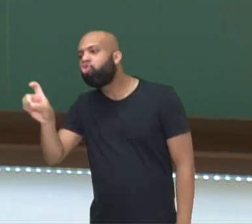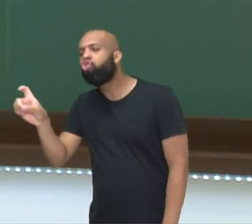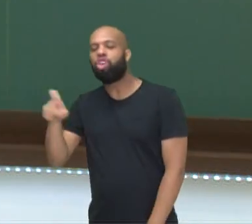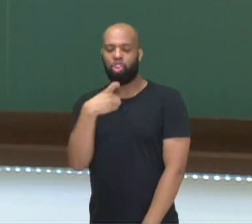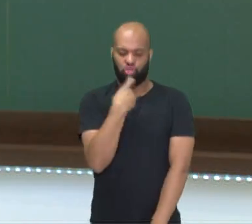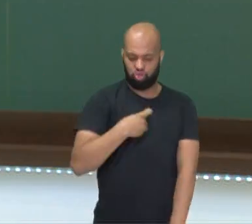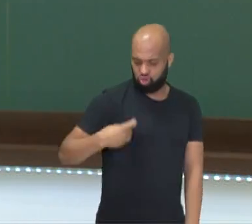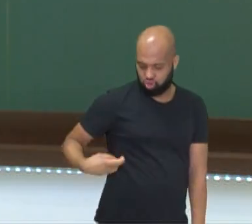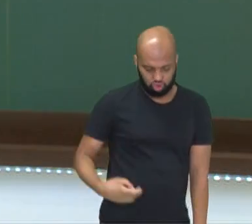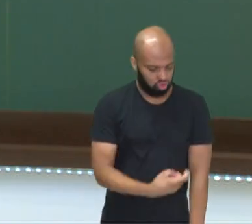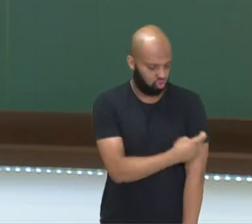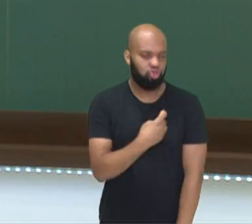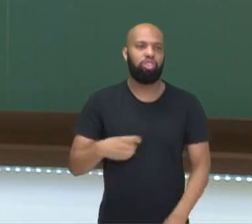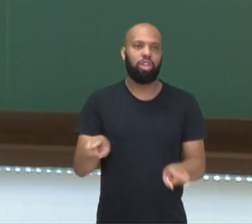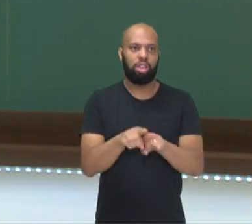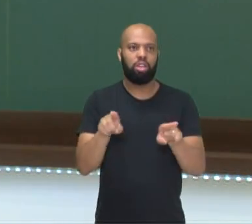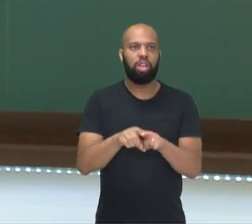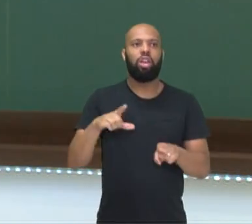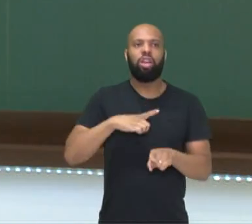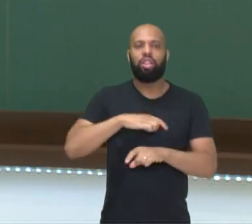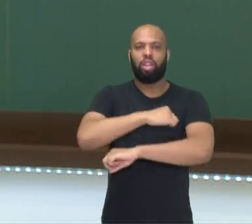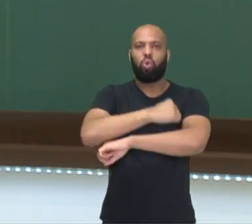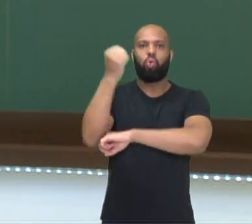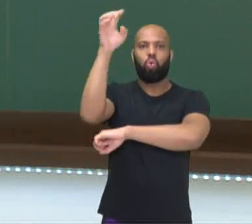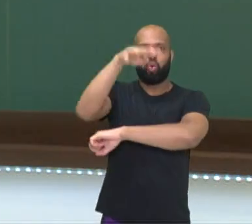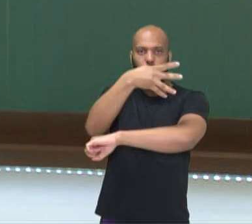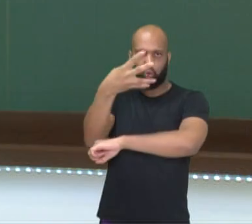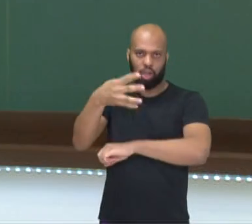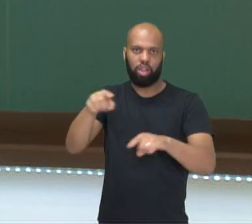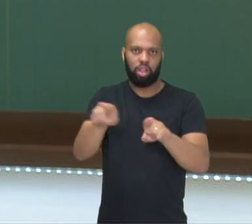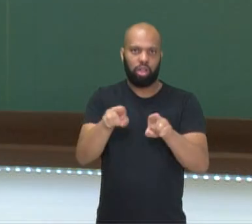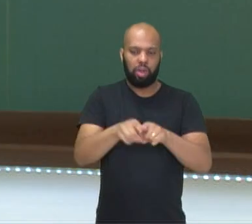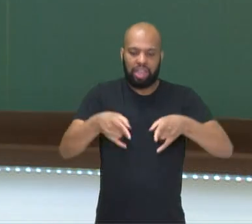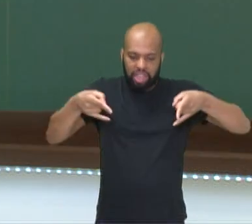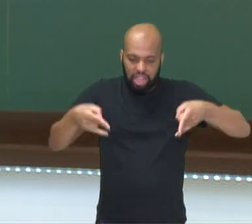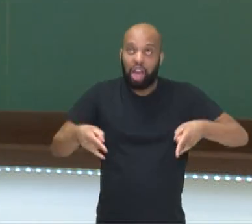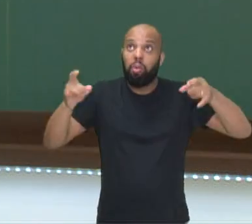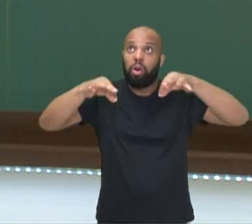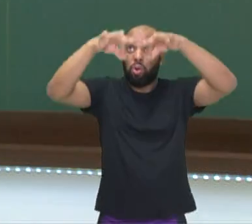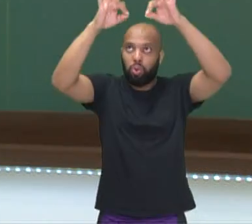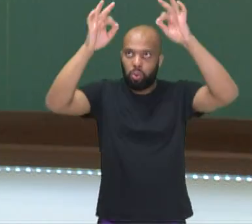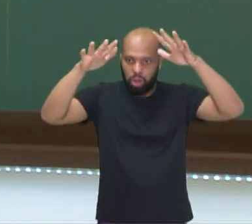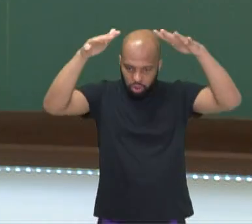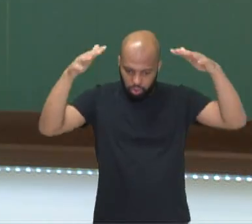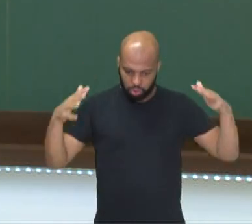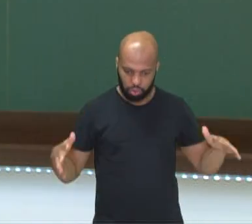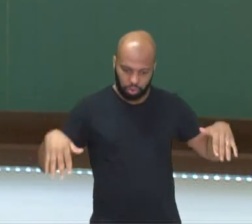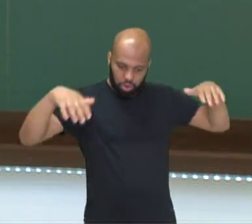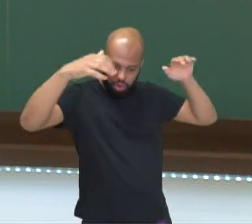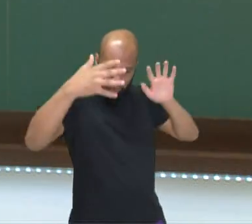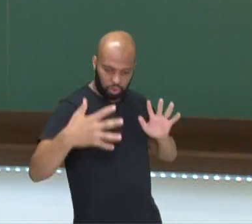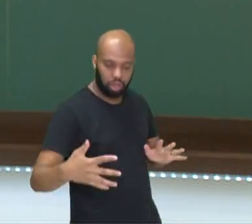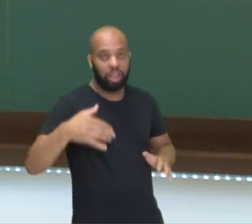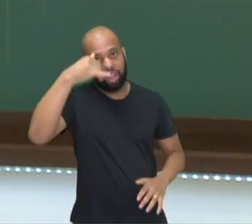de repelentes, de telas, de mosqueteiros, fazendo uma barreira com que esse mosquito não pique as